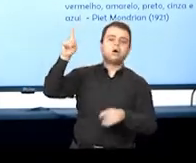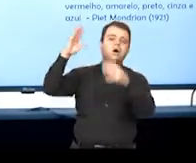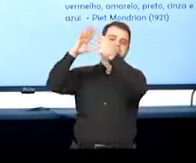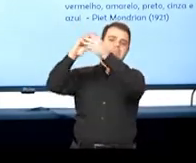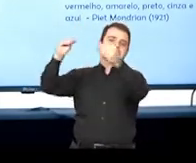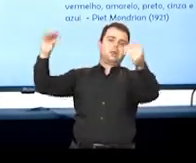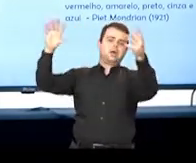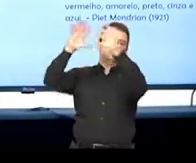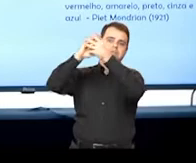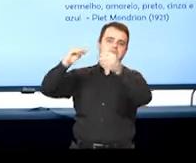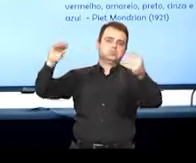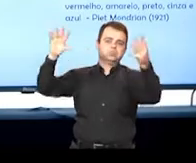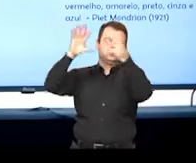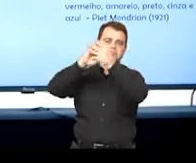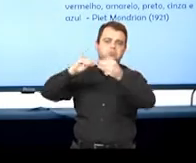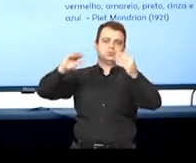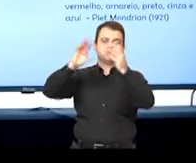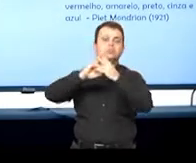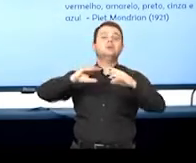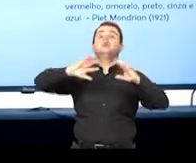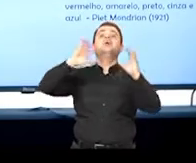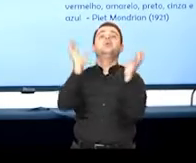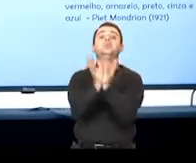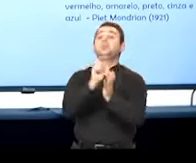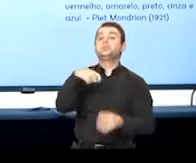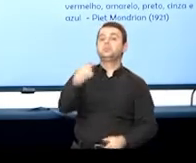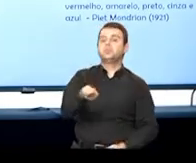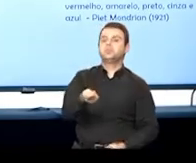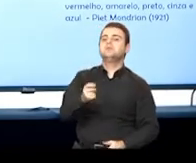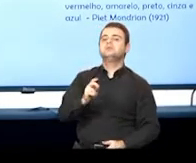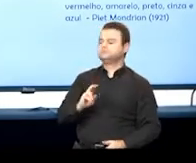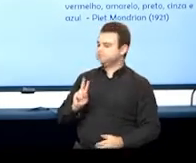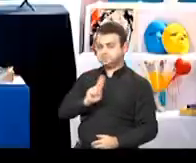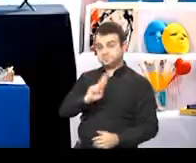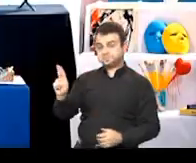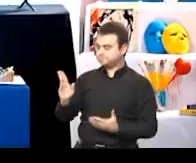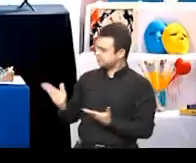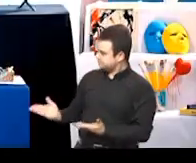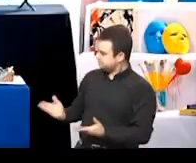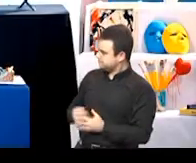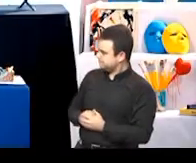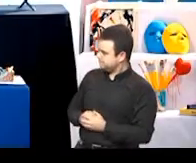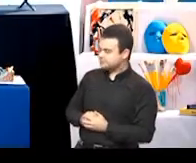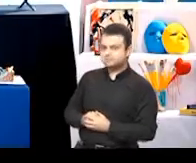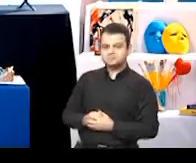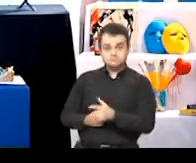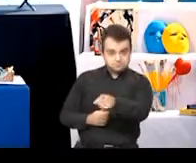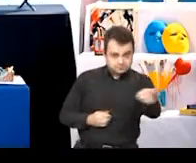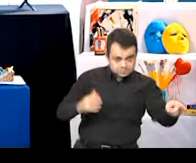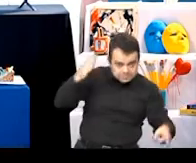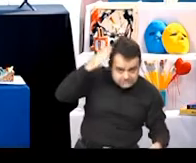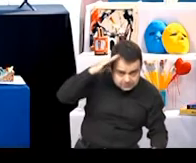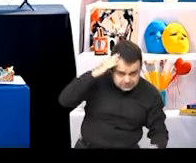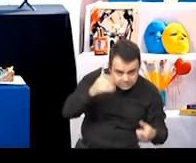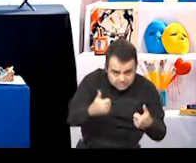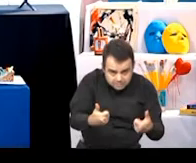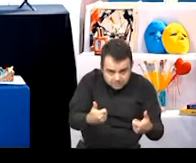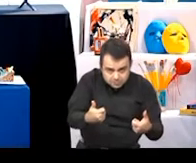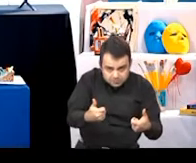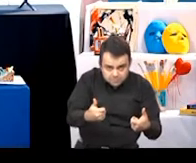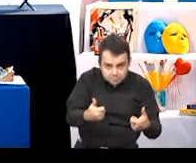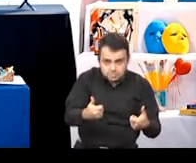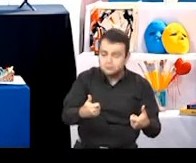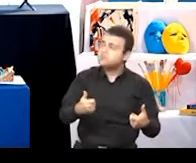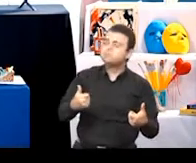forma, com sua fase denominada neoplasticismo. E aí, Entenderam? Acompanharam bem? Já